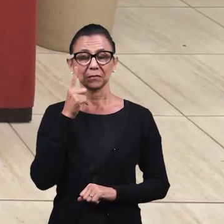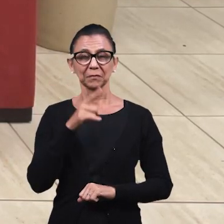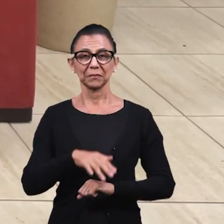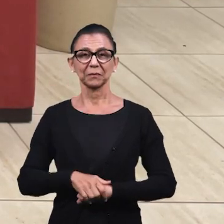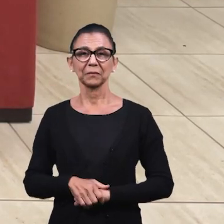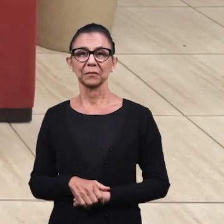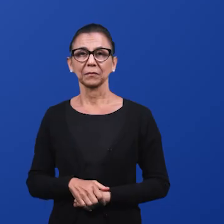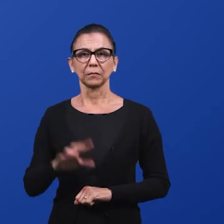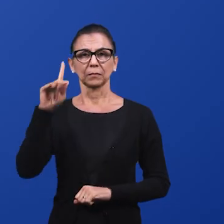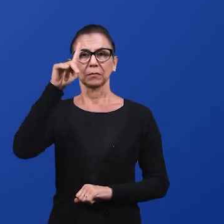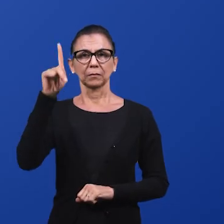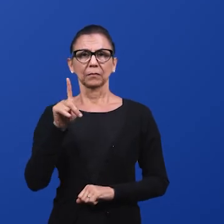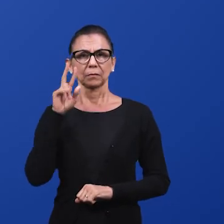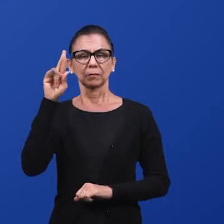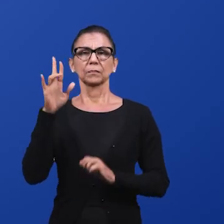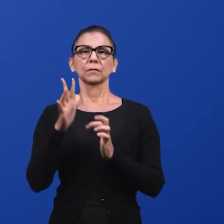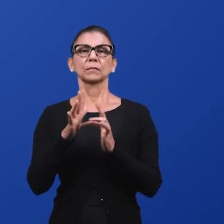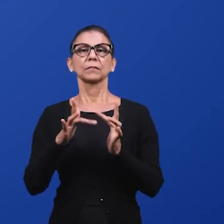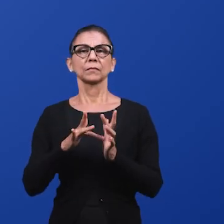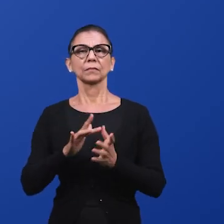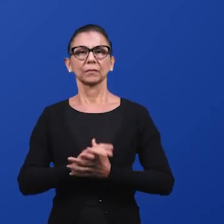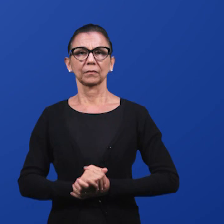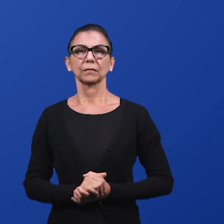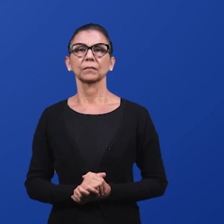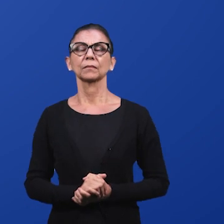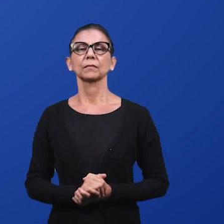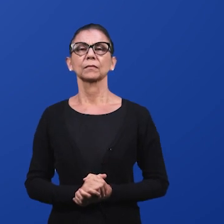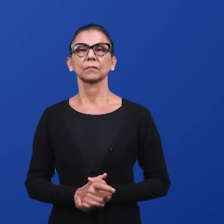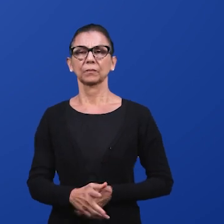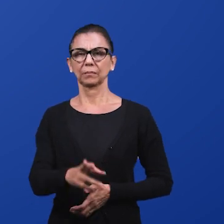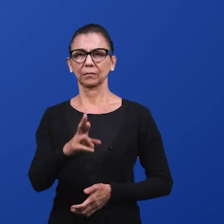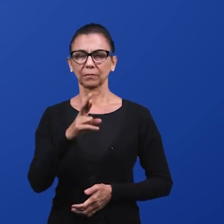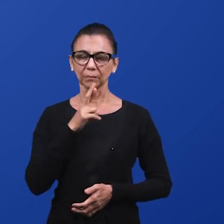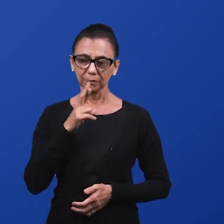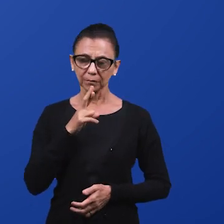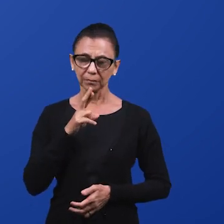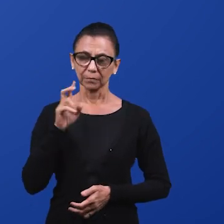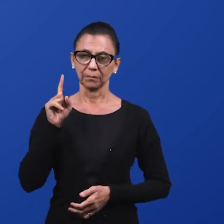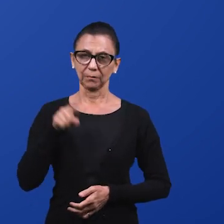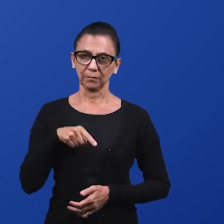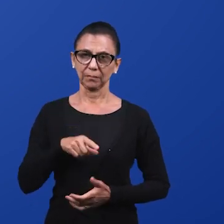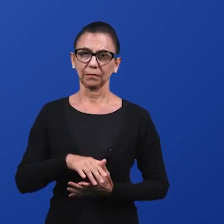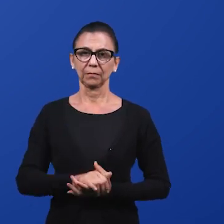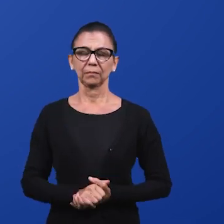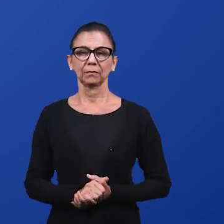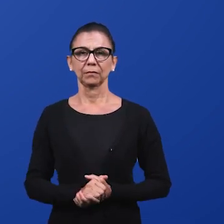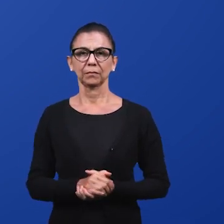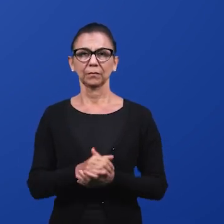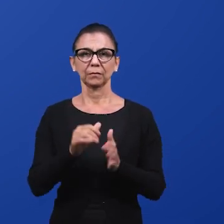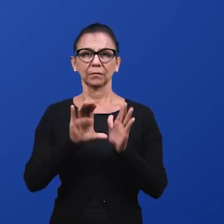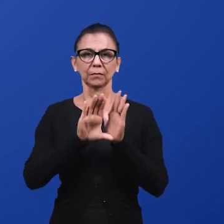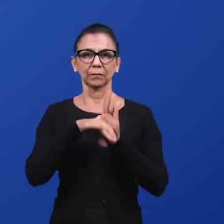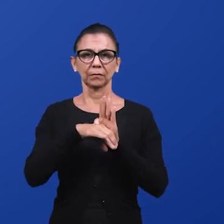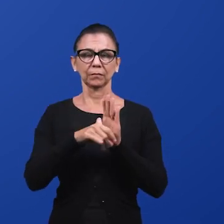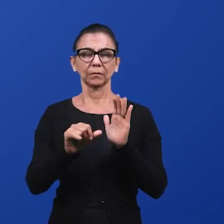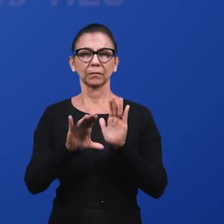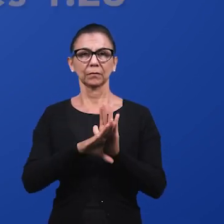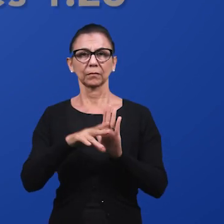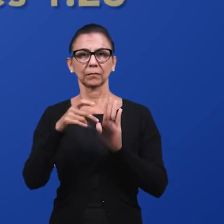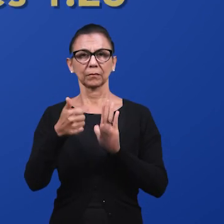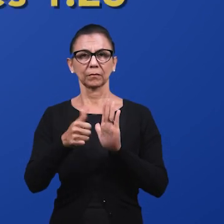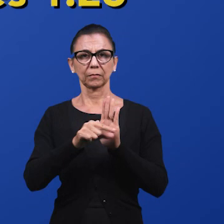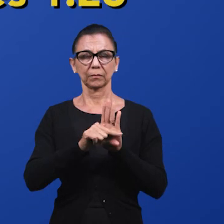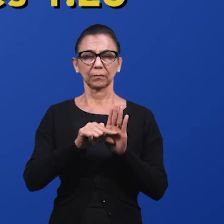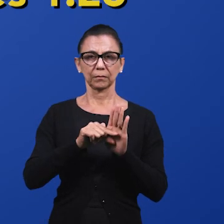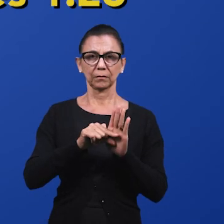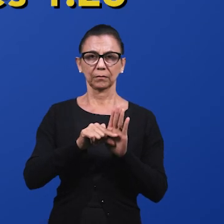Bahia. Vamos ouvi-lo. A paz do Senhor Jesus, irmãos. Eu encontrei a resposta em Colossenses,